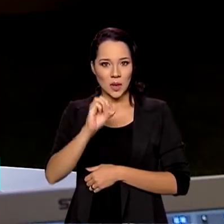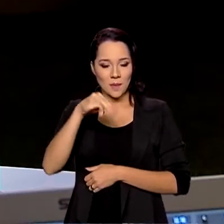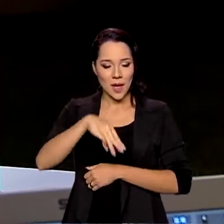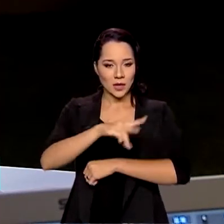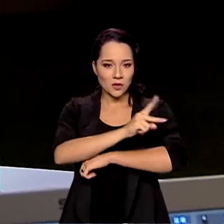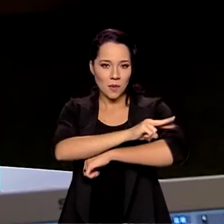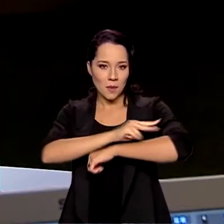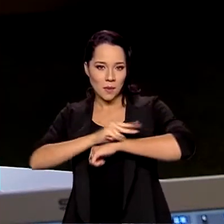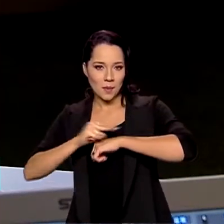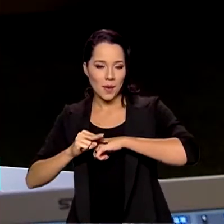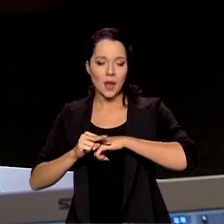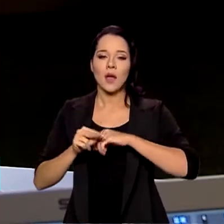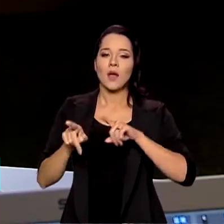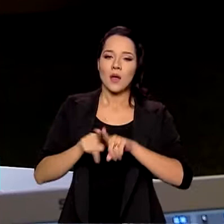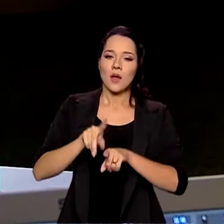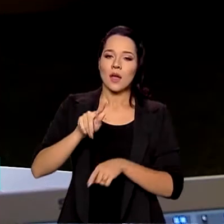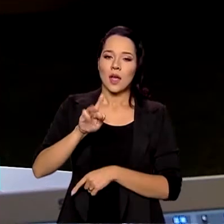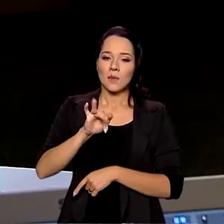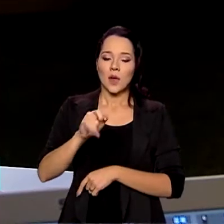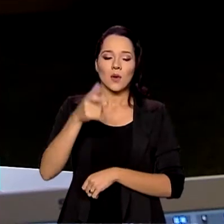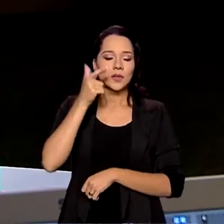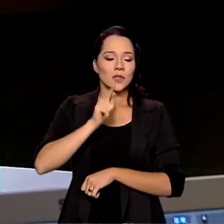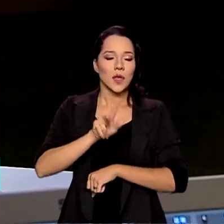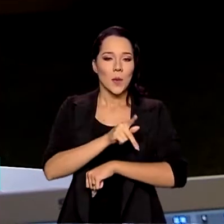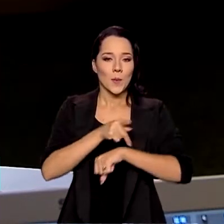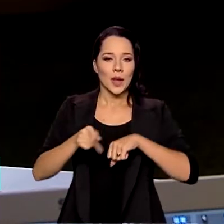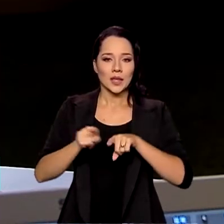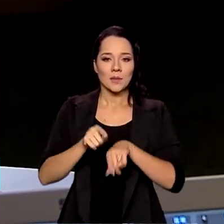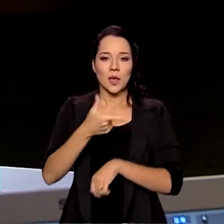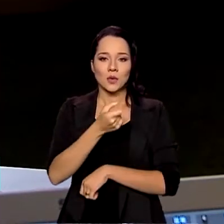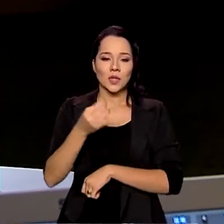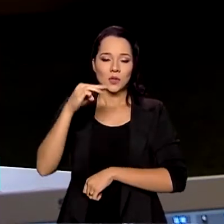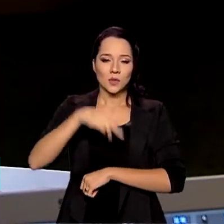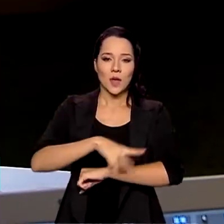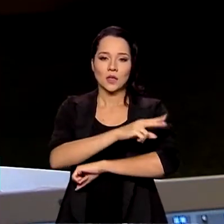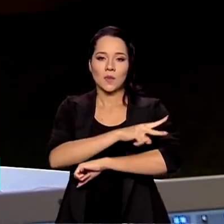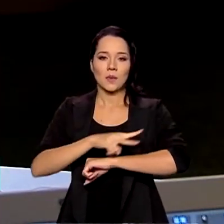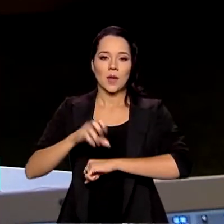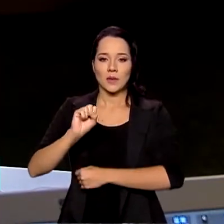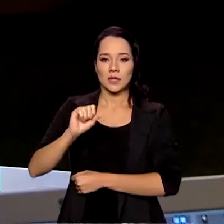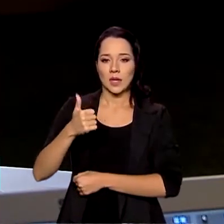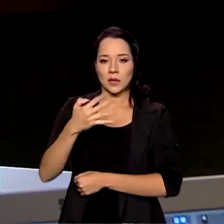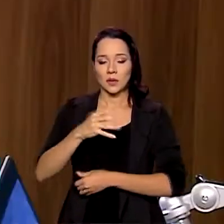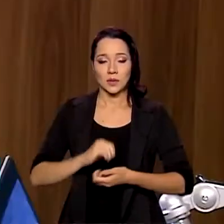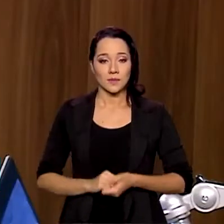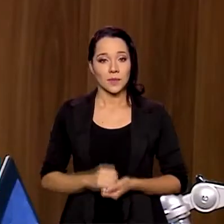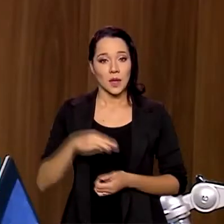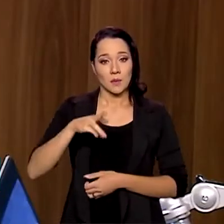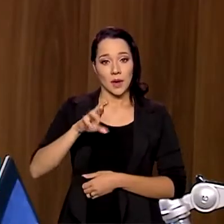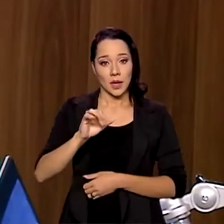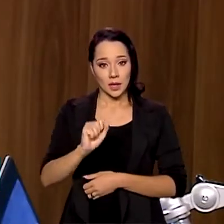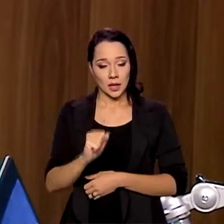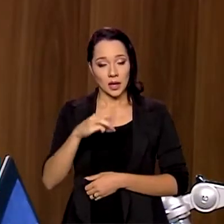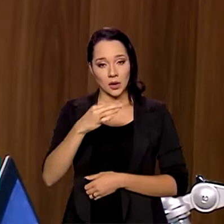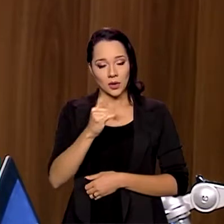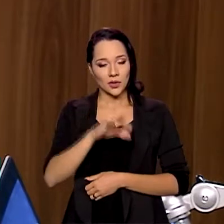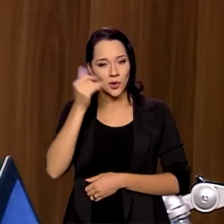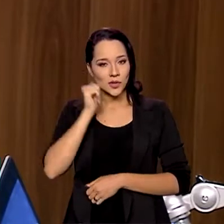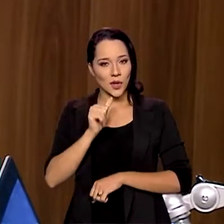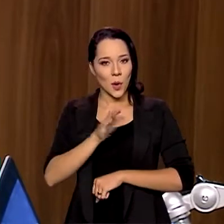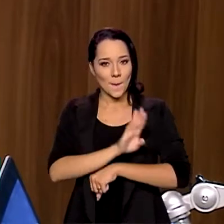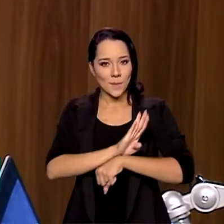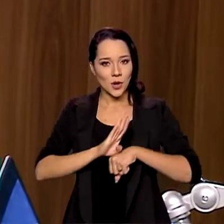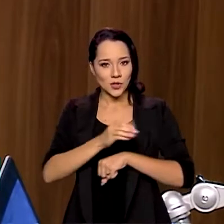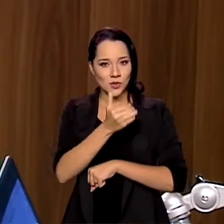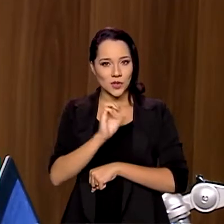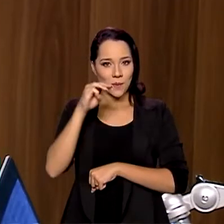classe S11, Gabriel Bandeira conquistou a prata nos 200 metros livre categoria S14. Já Maria Carolina Santiago conquistou o bronze nos